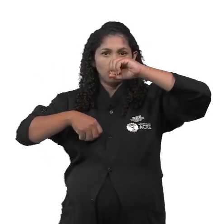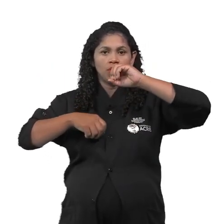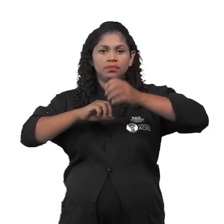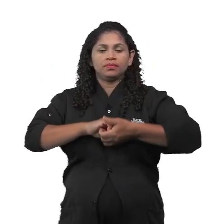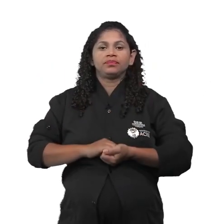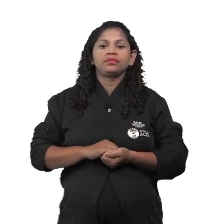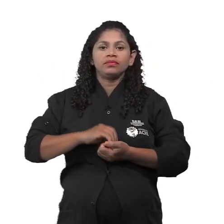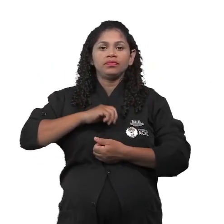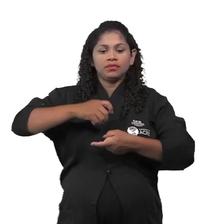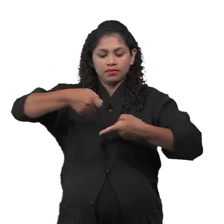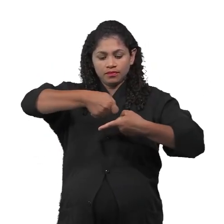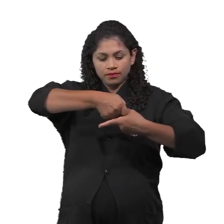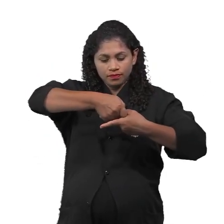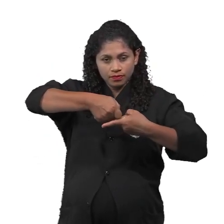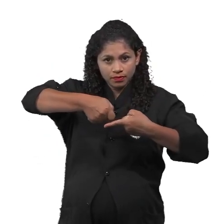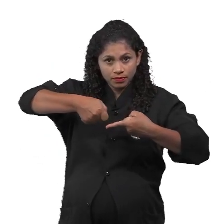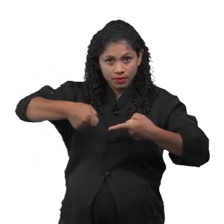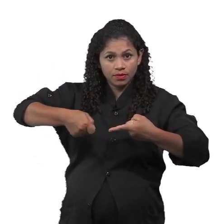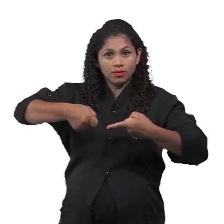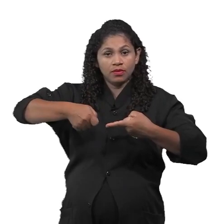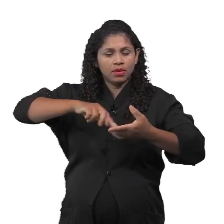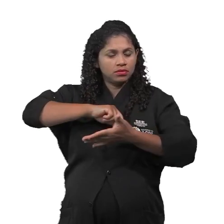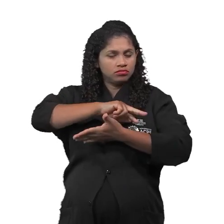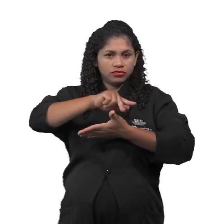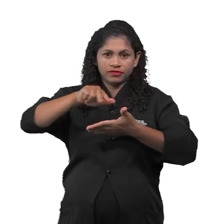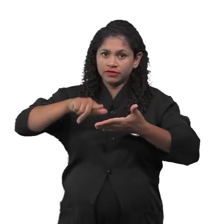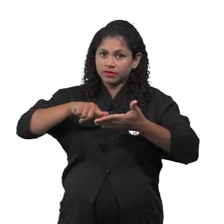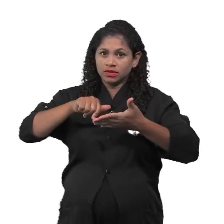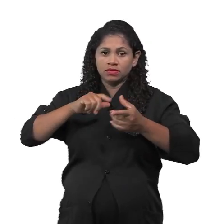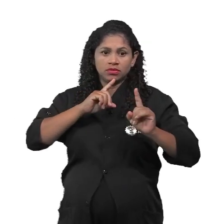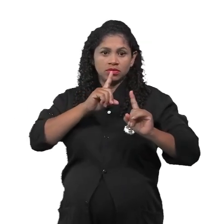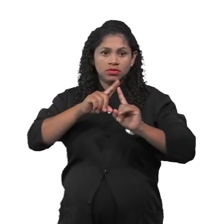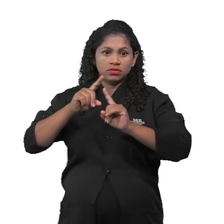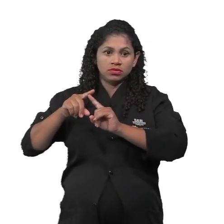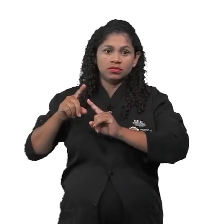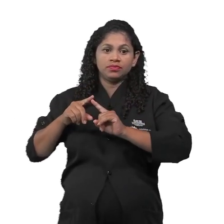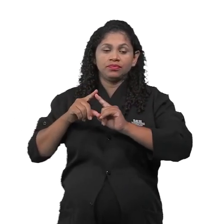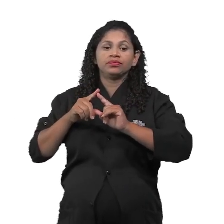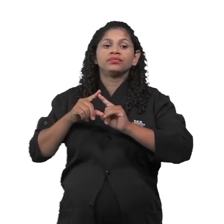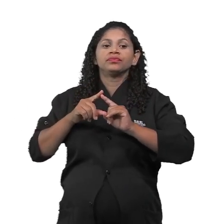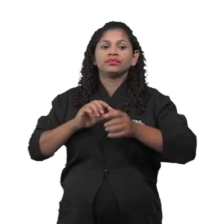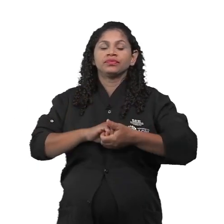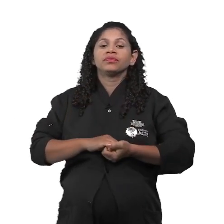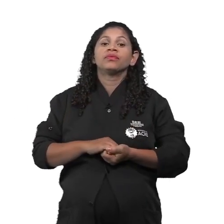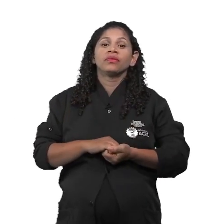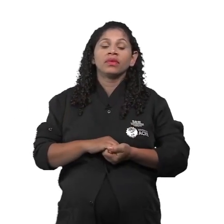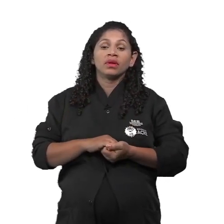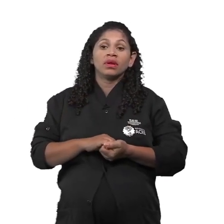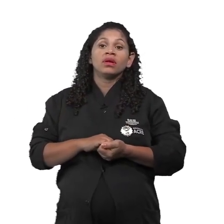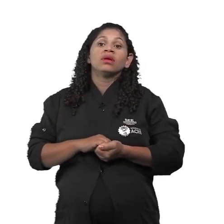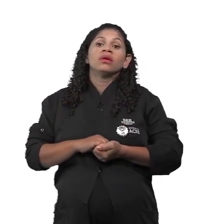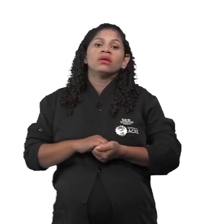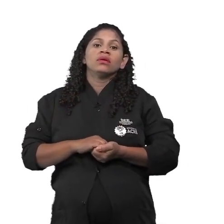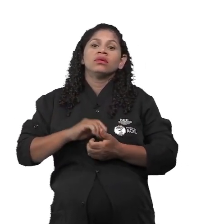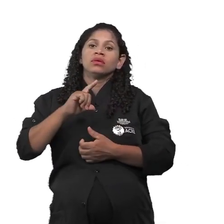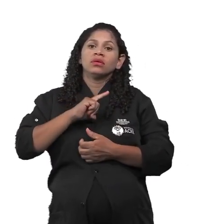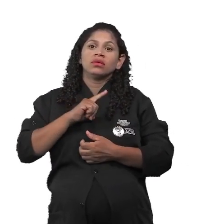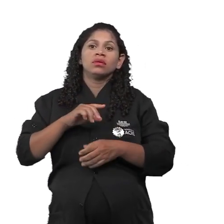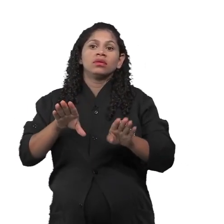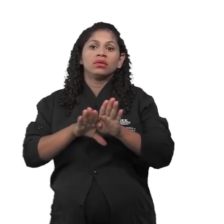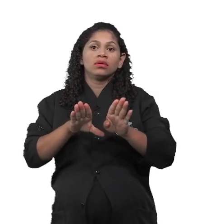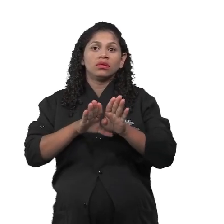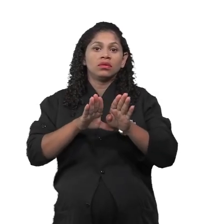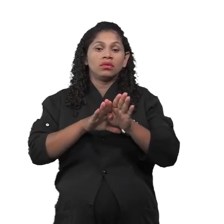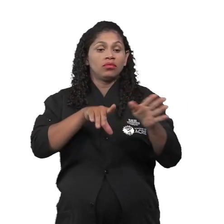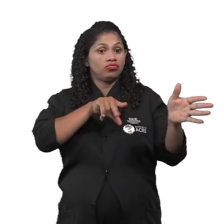as pomadas e também os géis. E, terminando essa parte aqui, a gente vai ter a biotransformação. Então, o